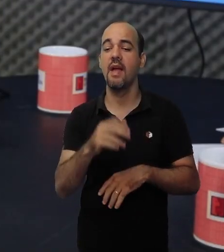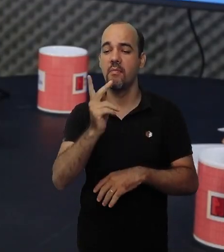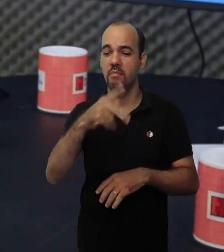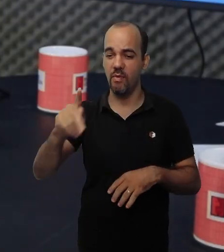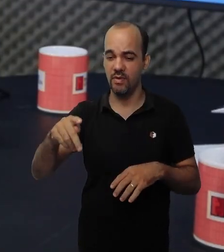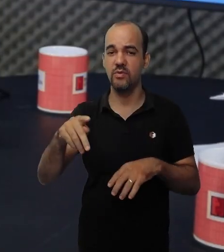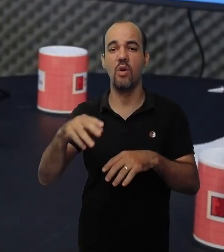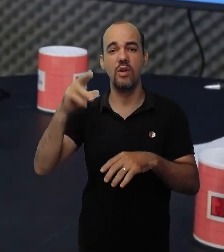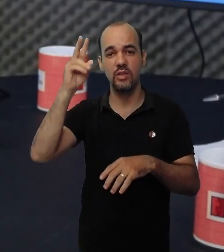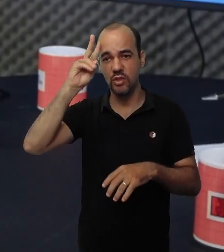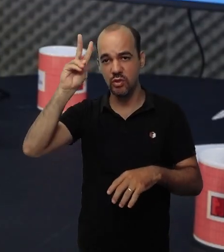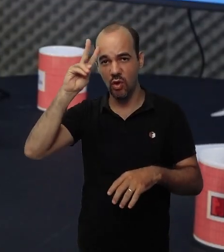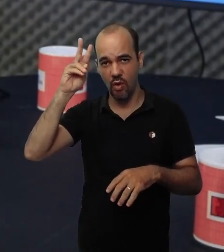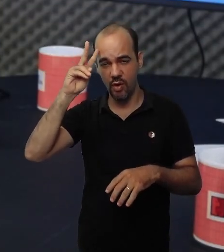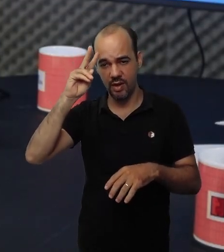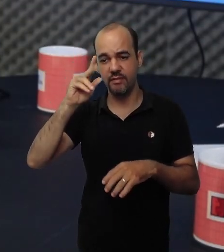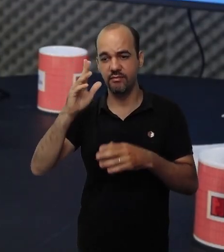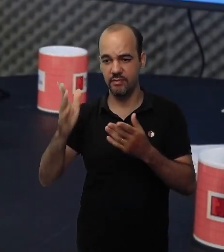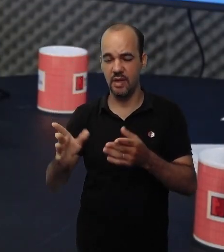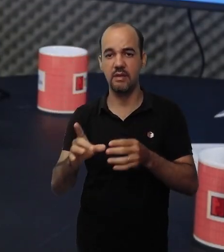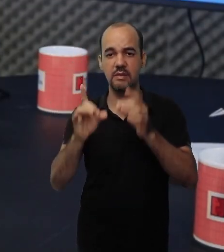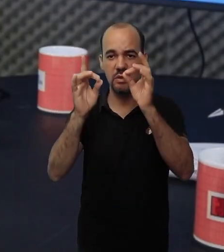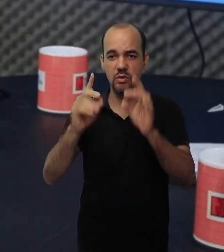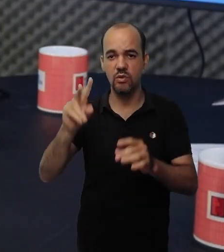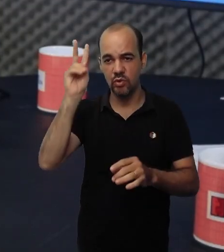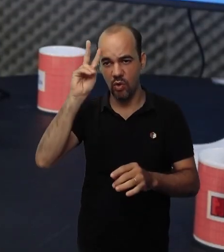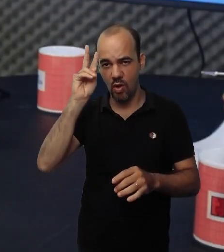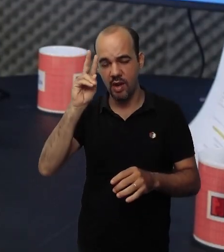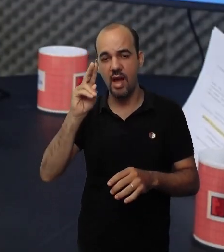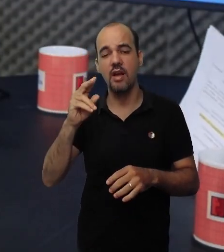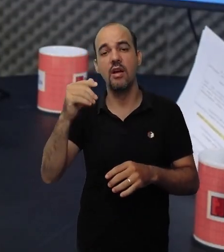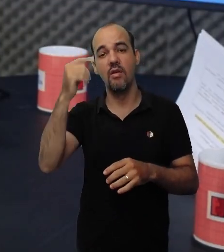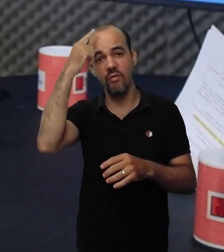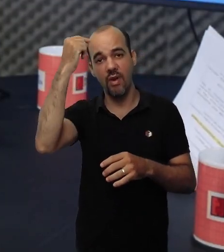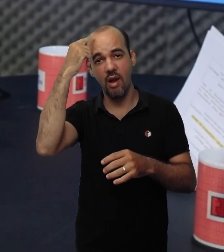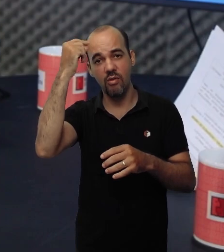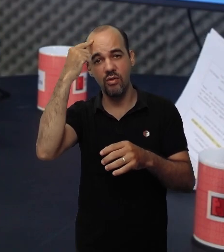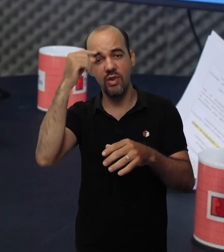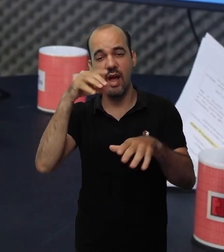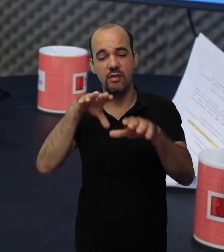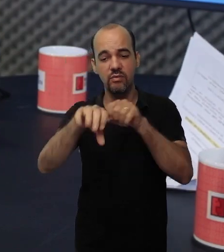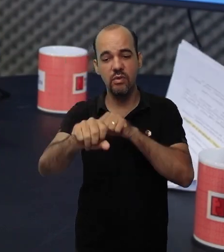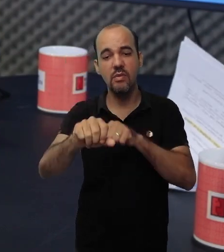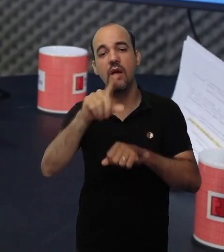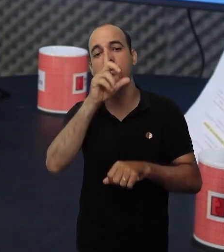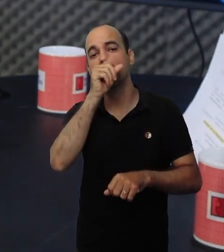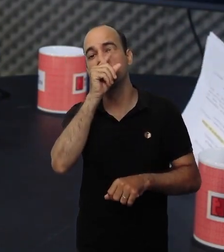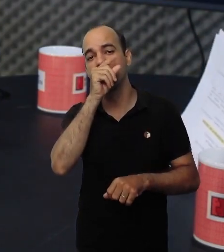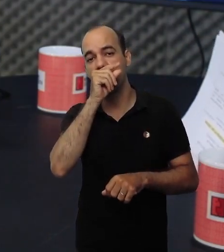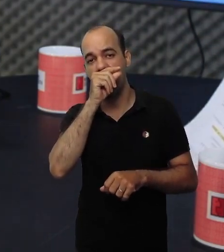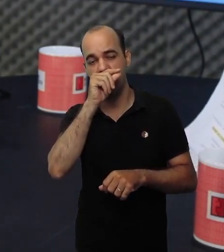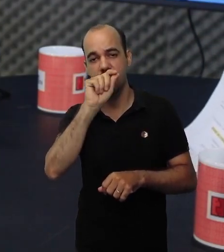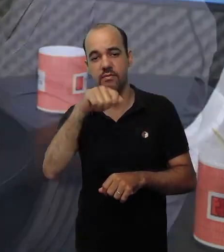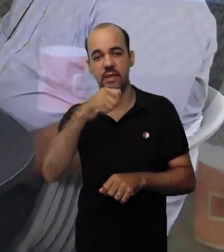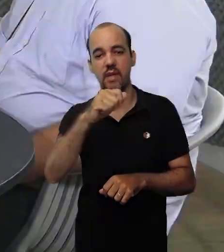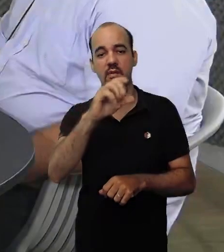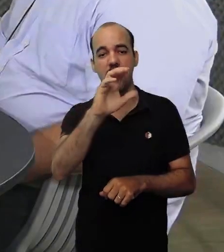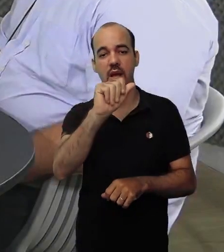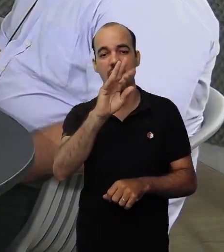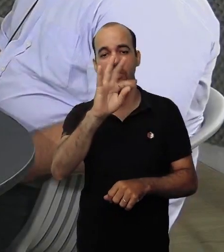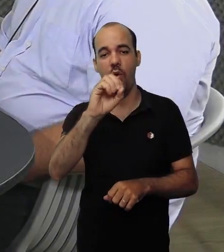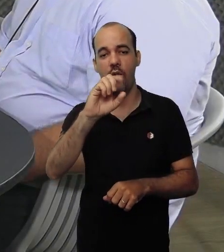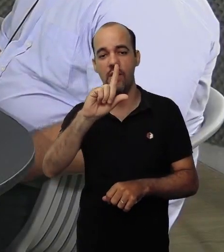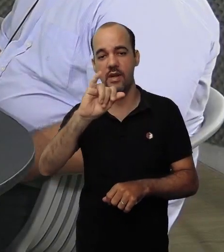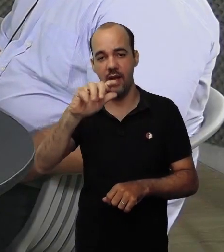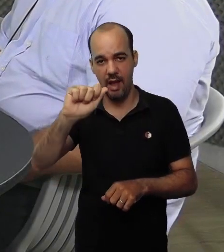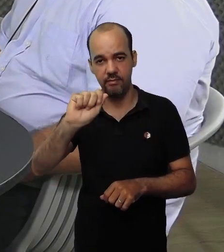de História, né? Especialização em História do Brasil, formado pela Unicap, Universidade Católica de Pernambuco. Professor Rafael, seja muito bem-vindo ao nosso Papo